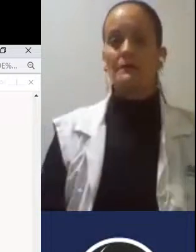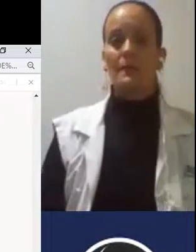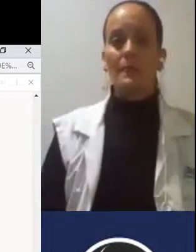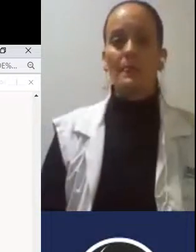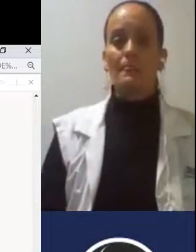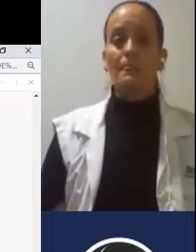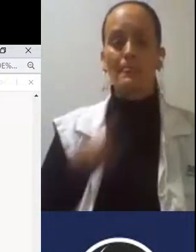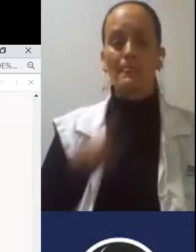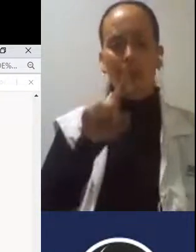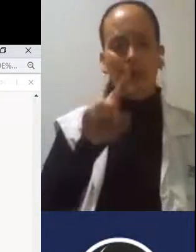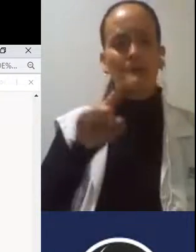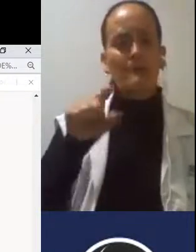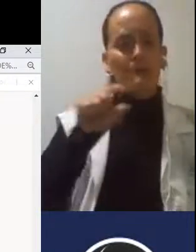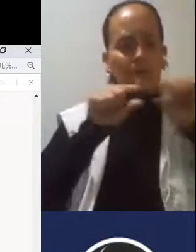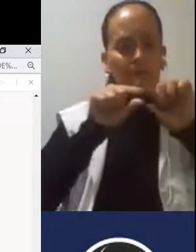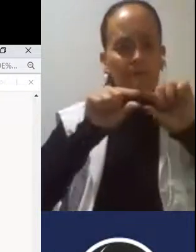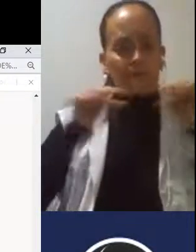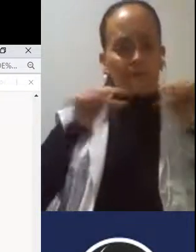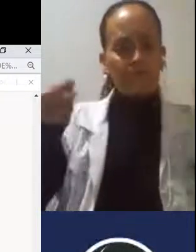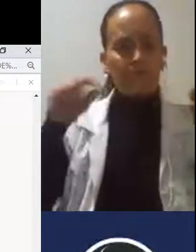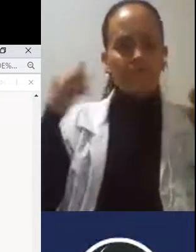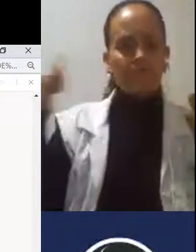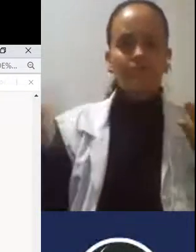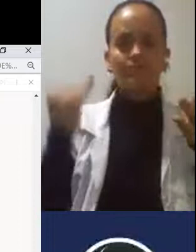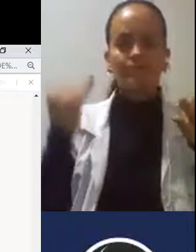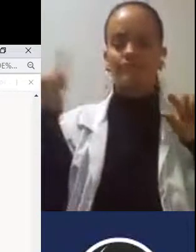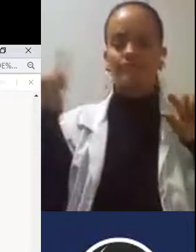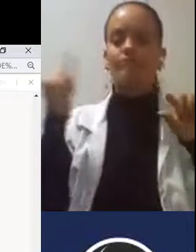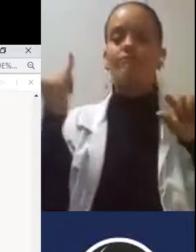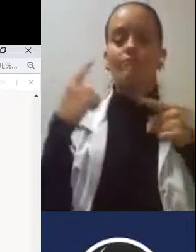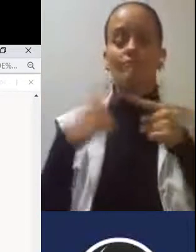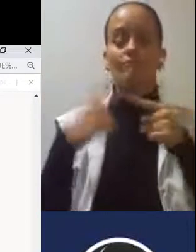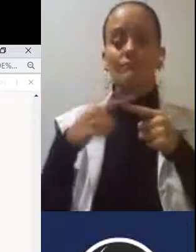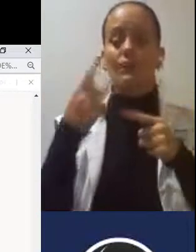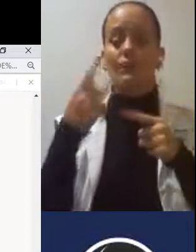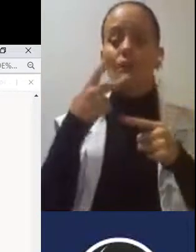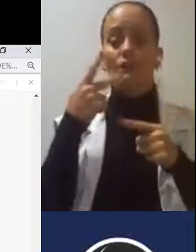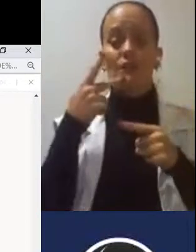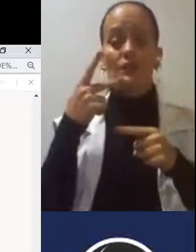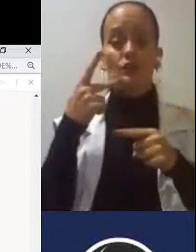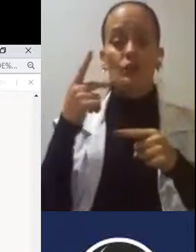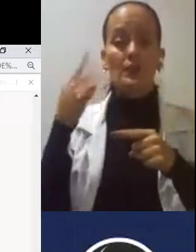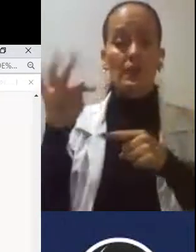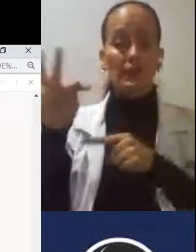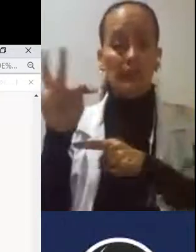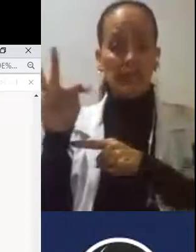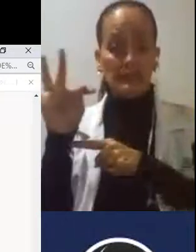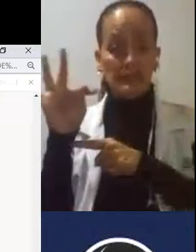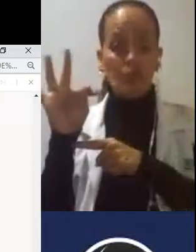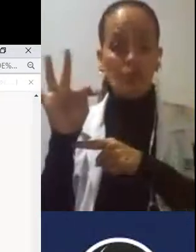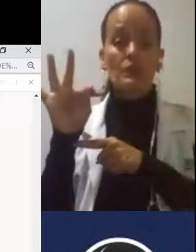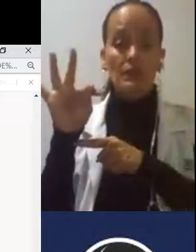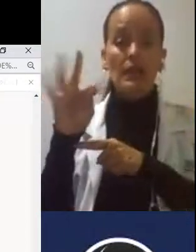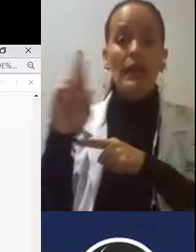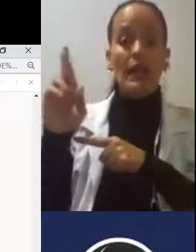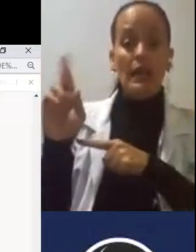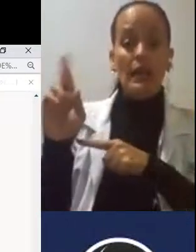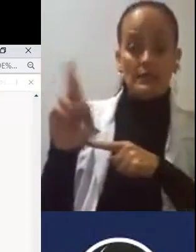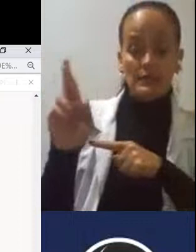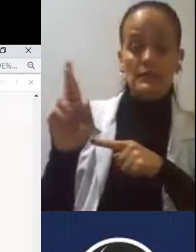porque ela define a proporcionalidade entre tensão e resistência. Então, a intensidade de corrente em um circuito é diretamente